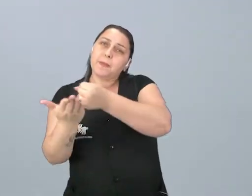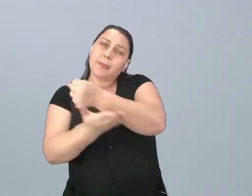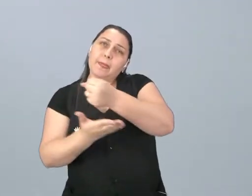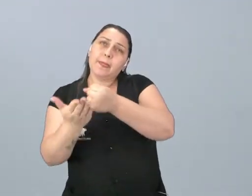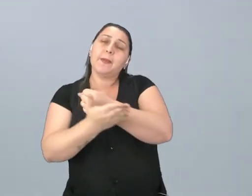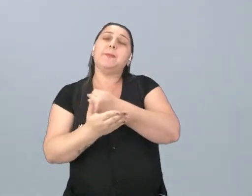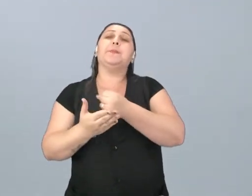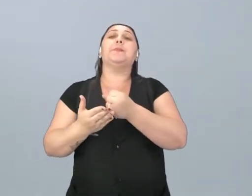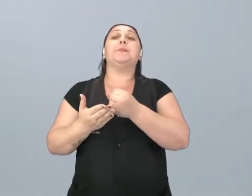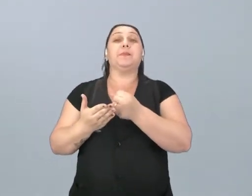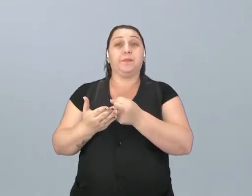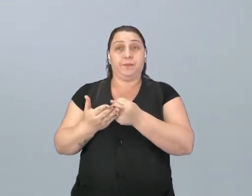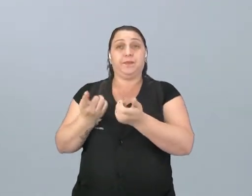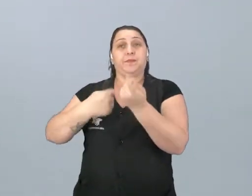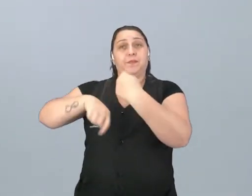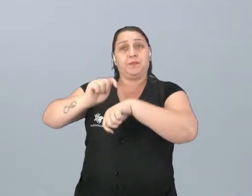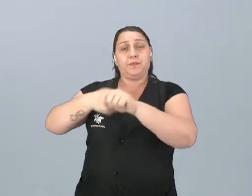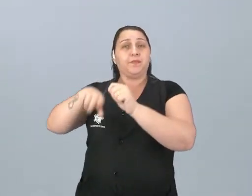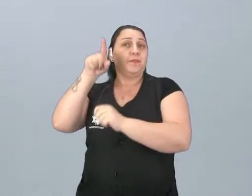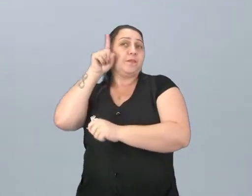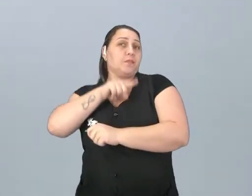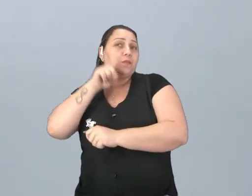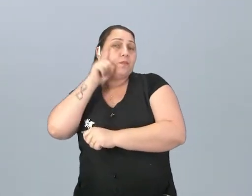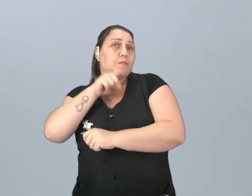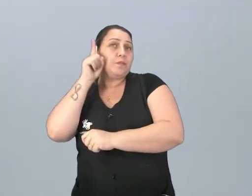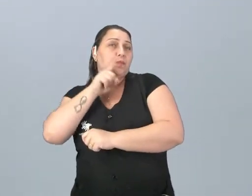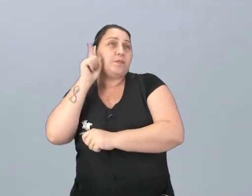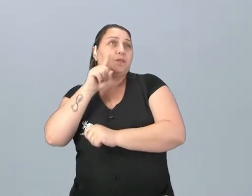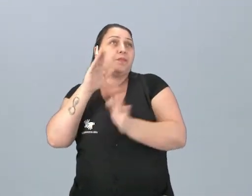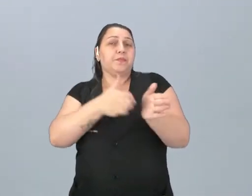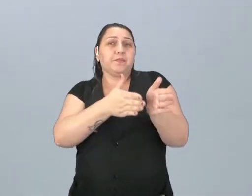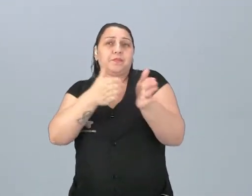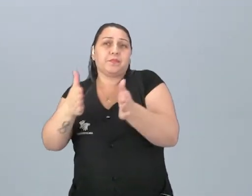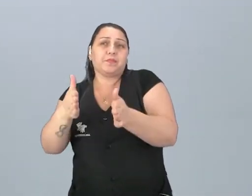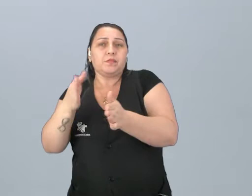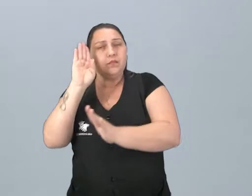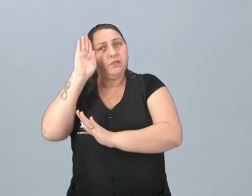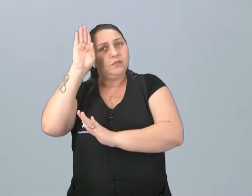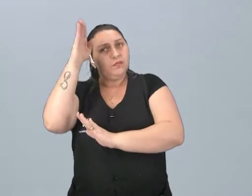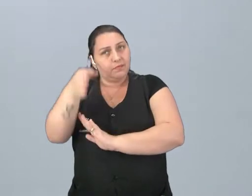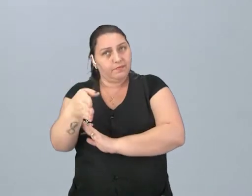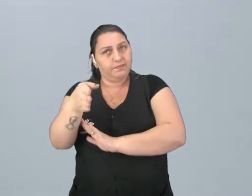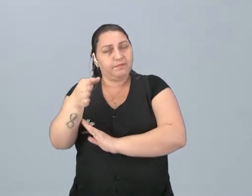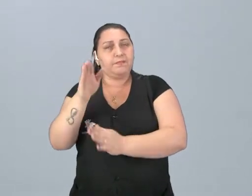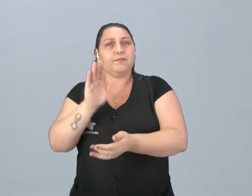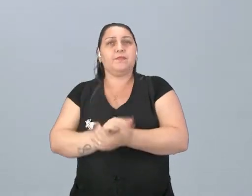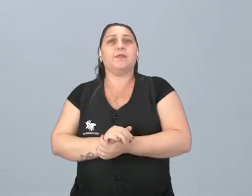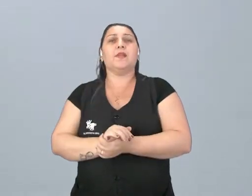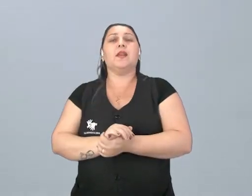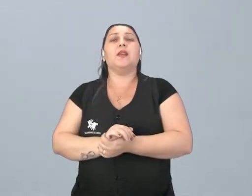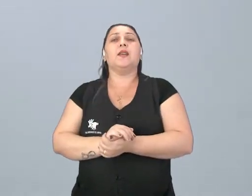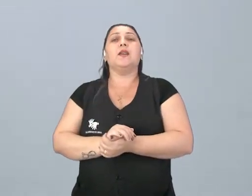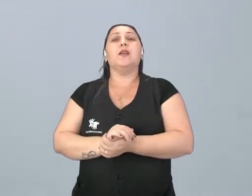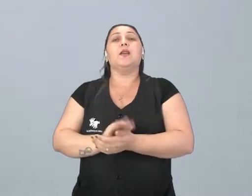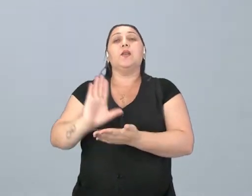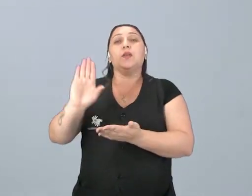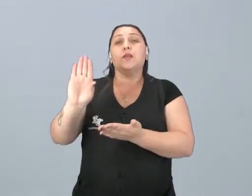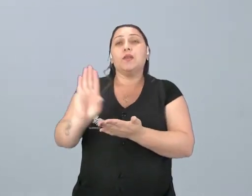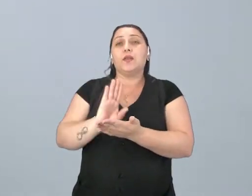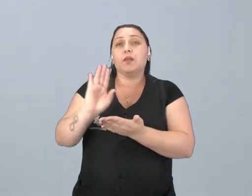a economia dos Estados Unidos ela sobrevivia nesse período principalmente do investimento